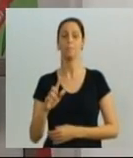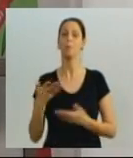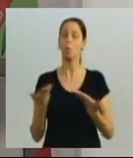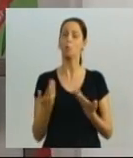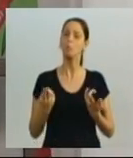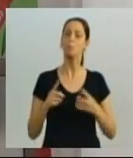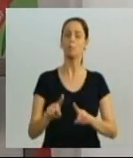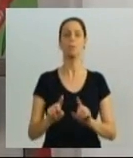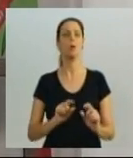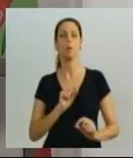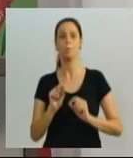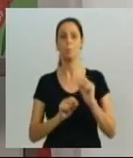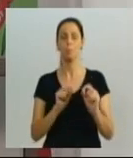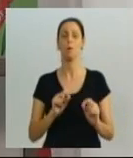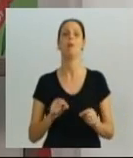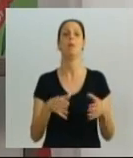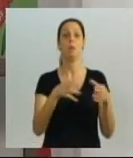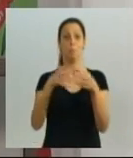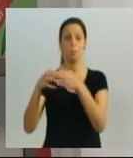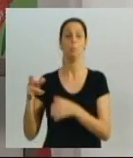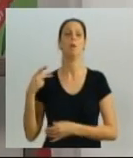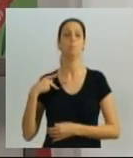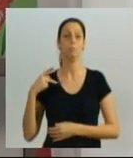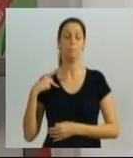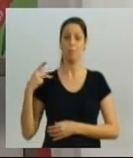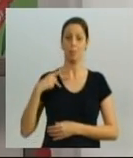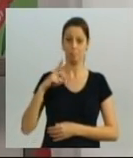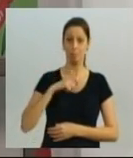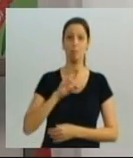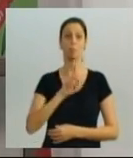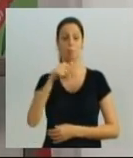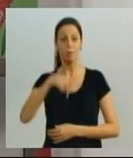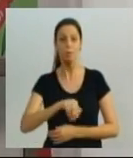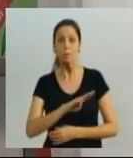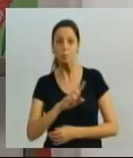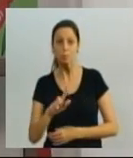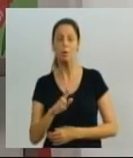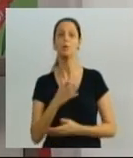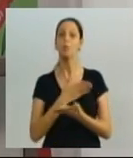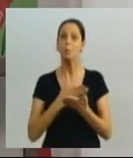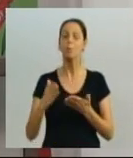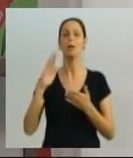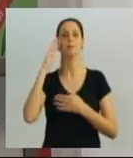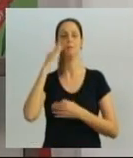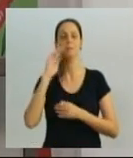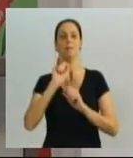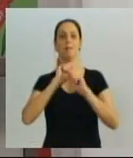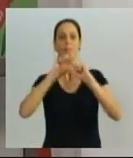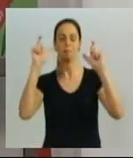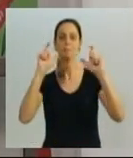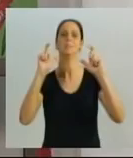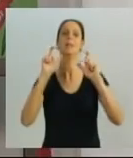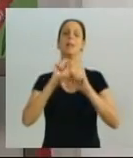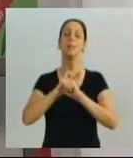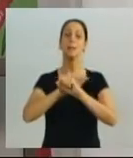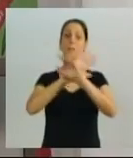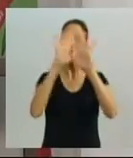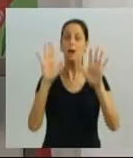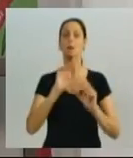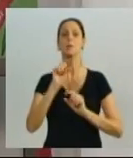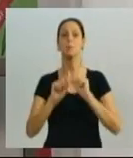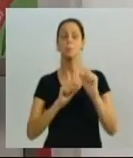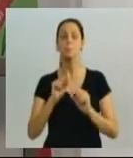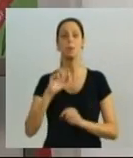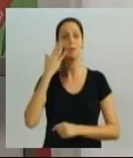hoje é para os partidos que têm representação em Blumenau, para que eles entendam isto, para ver se eles conseguem compreender isso, e